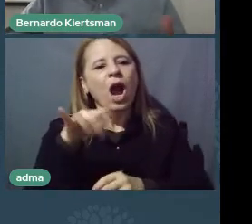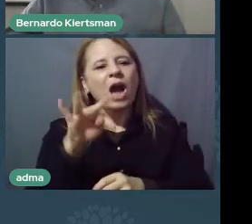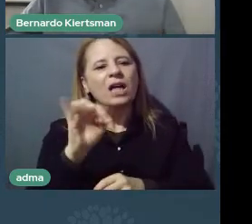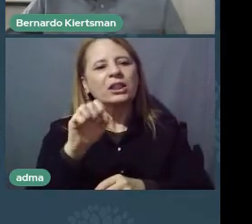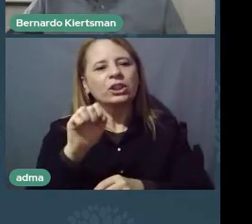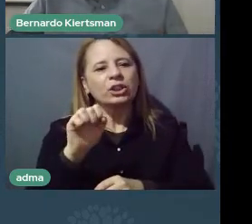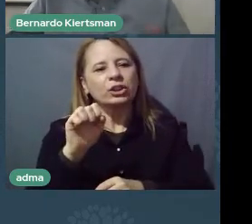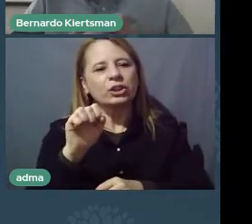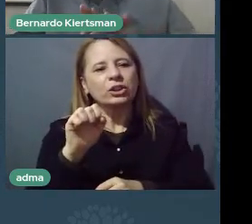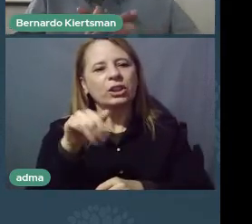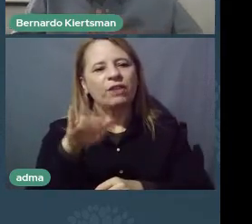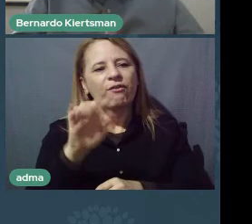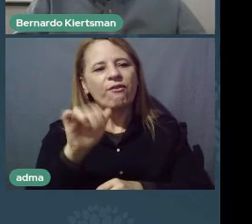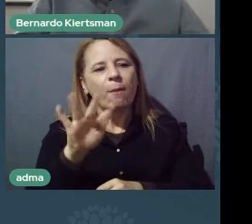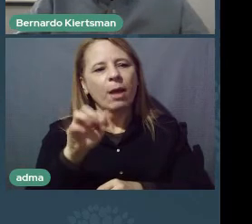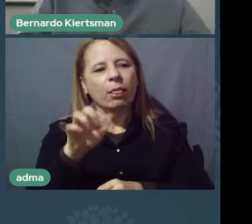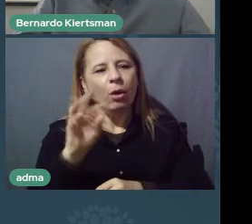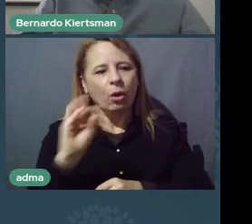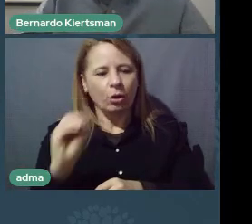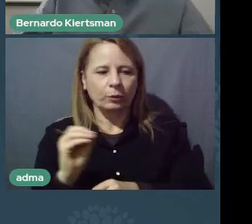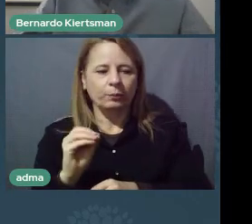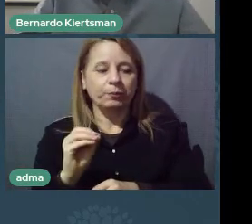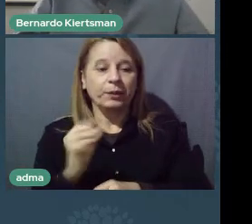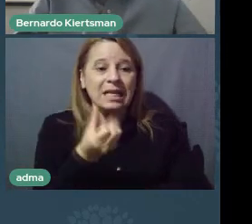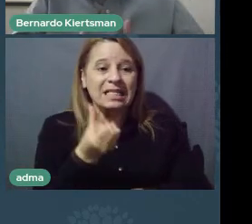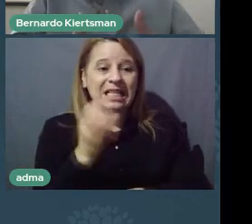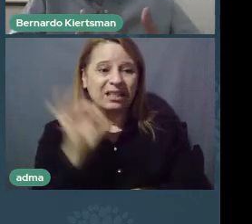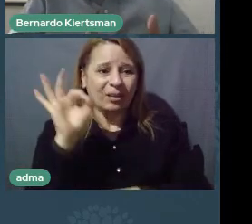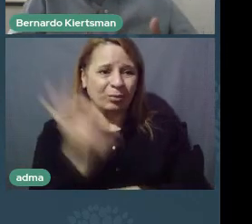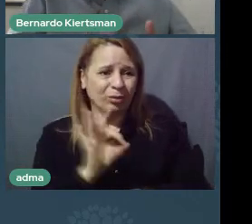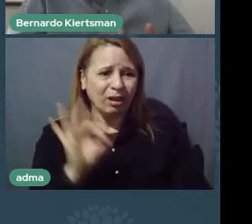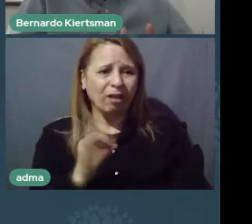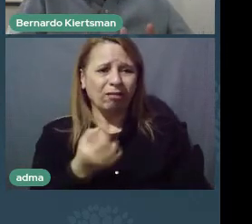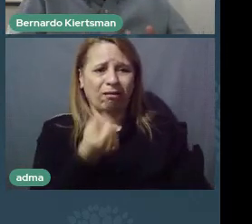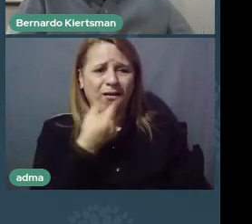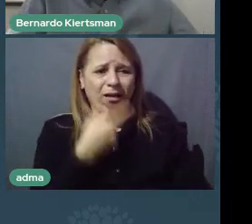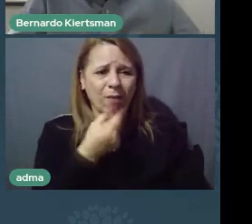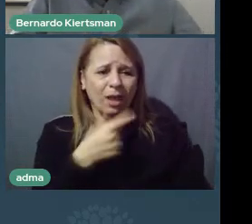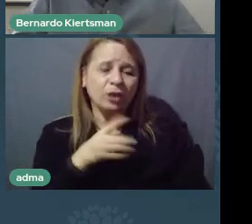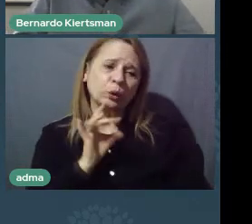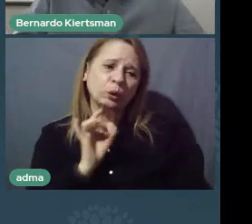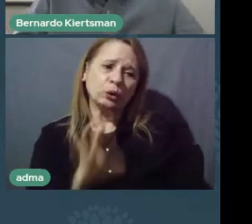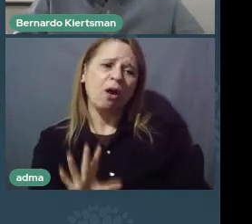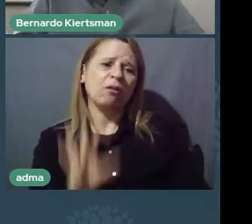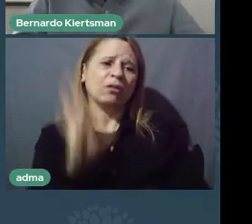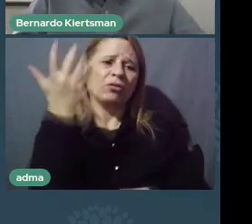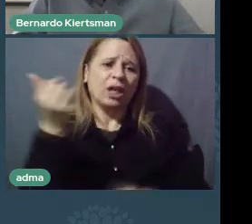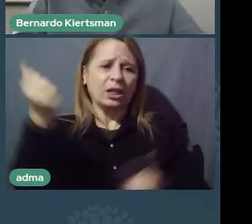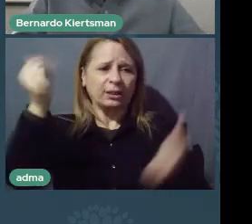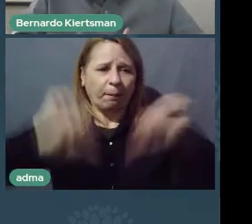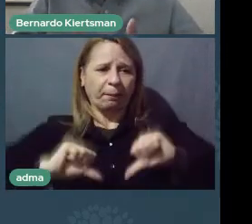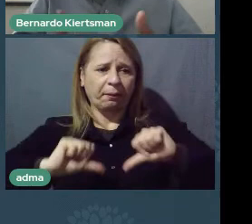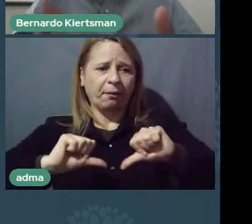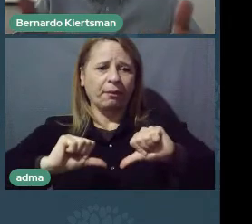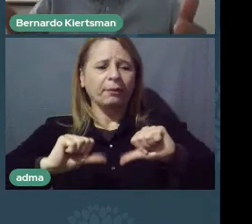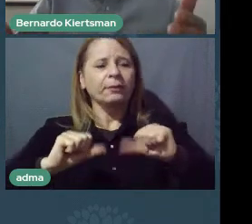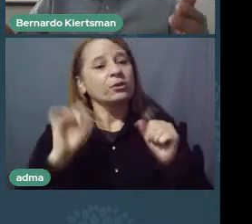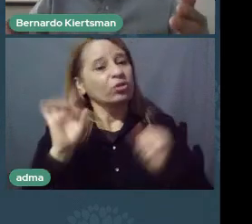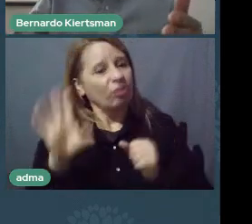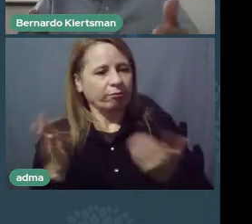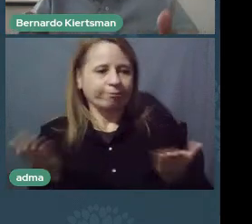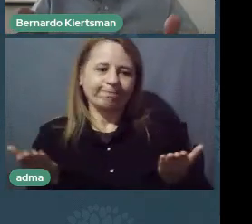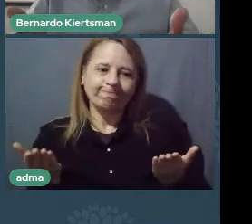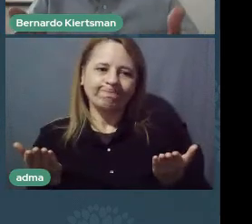E 60% recebiam drogas, recebiam medicamentos só no momento da crise. Então, é